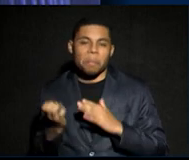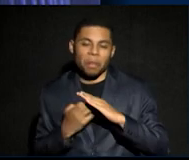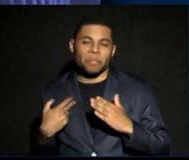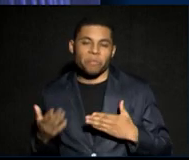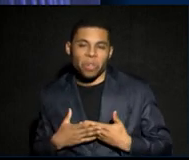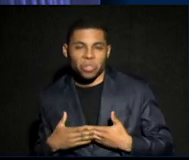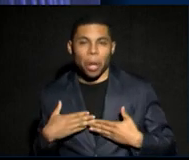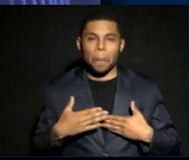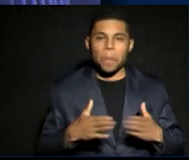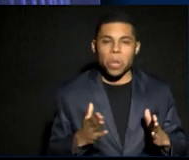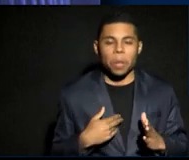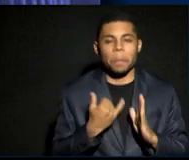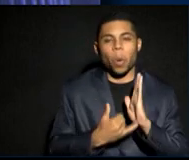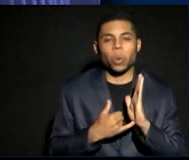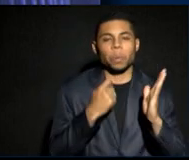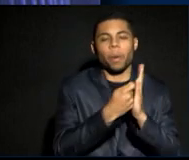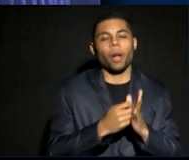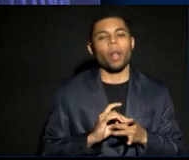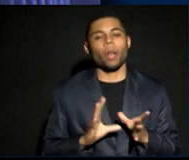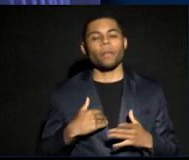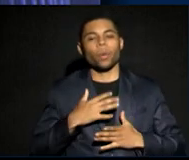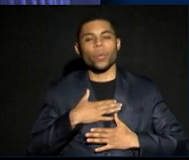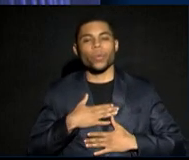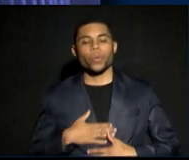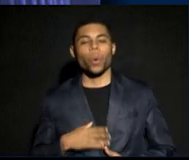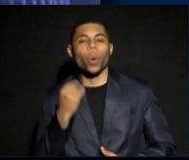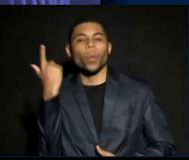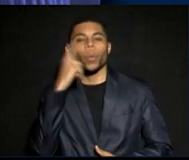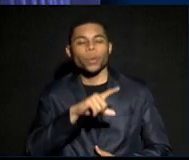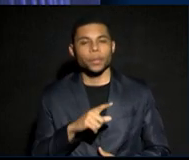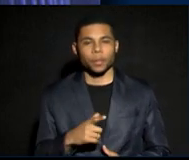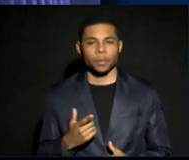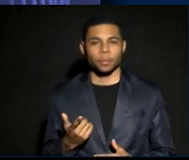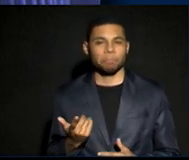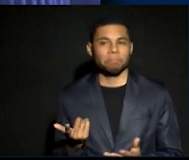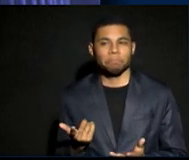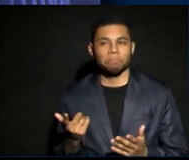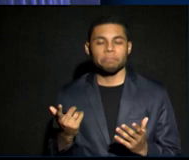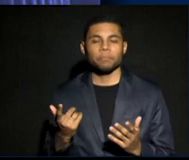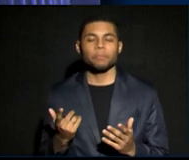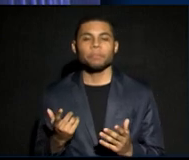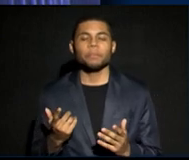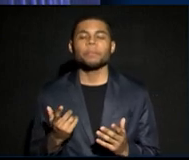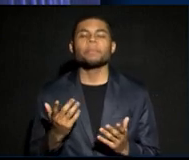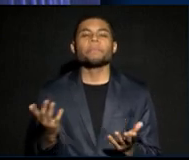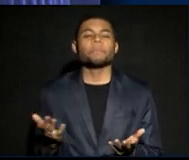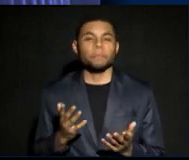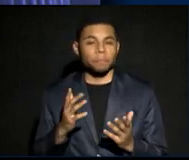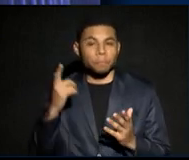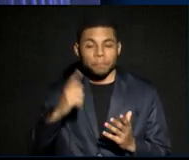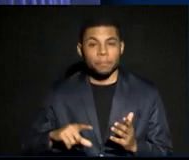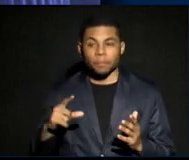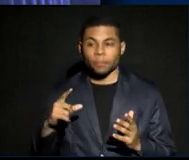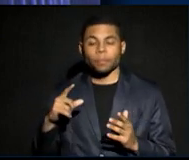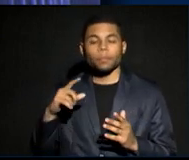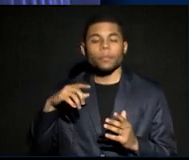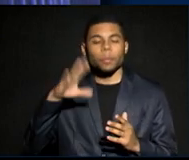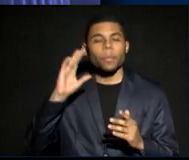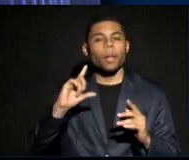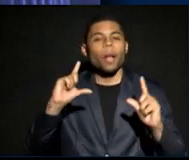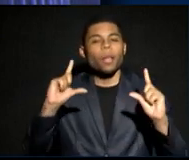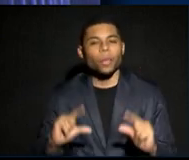impostos ter uma visão pragmática da questão até reduzir